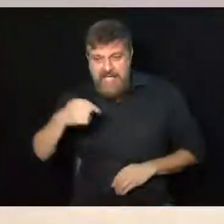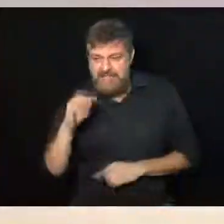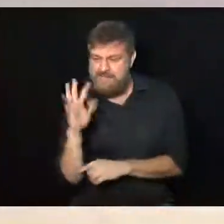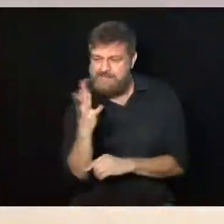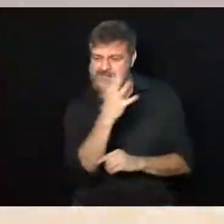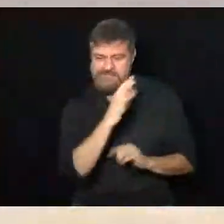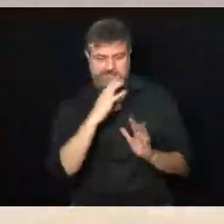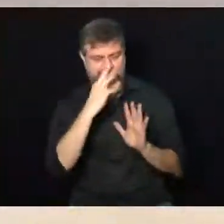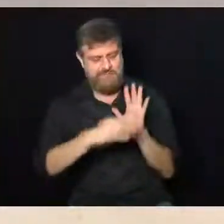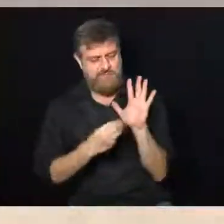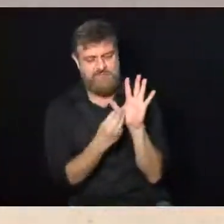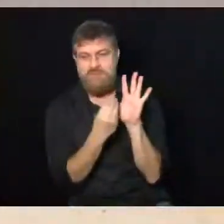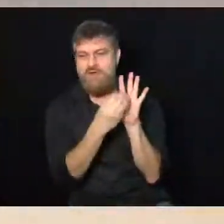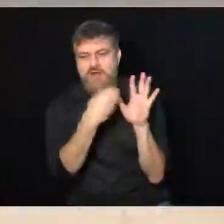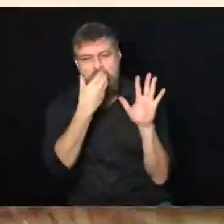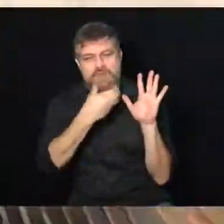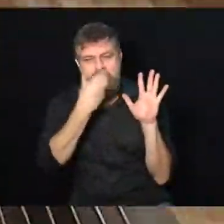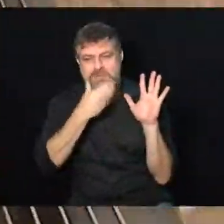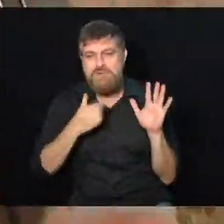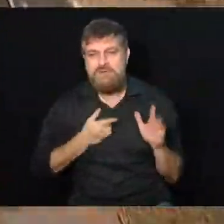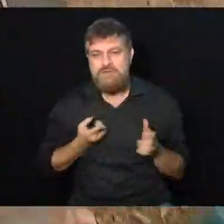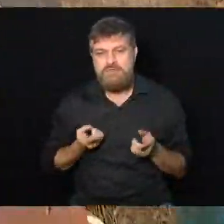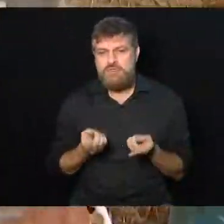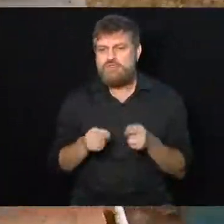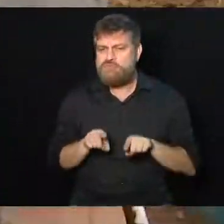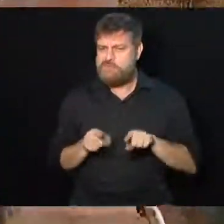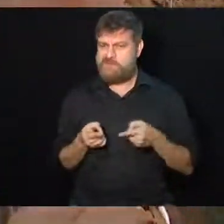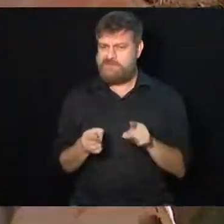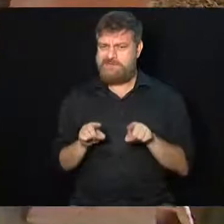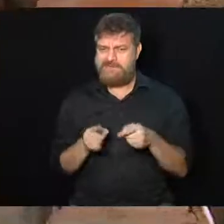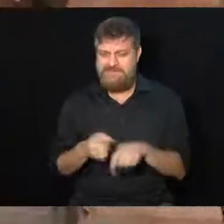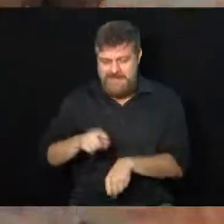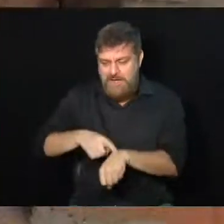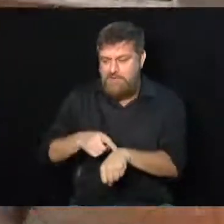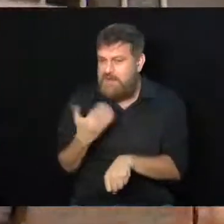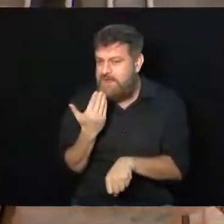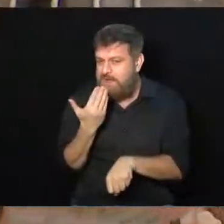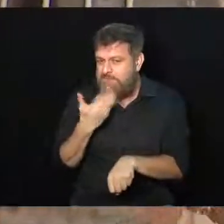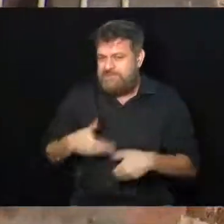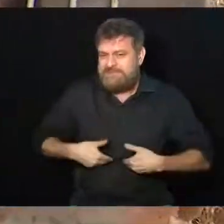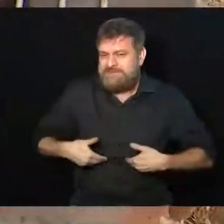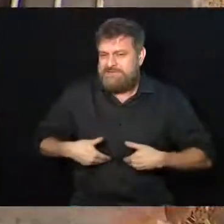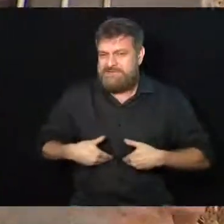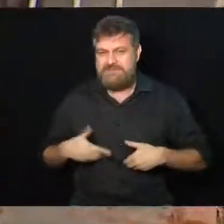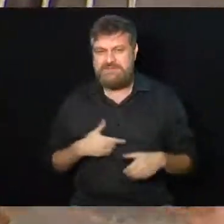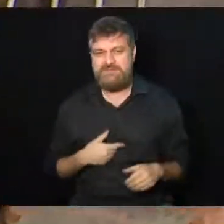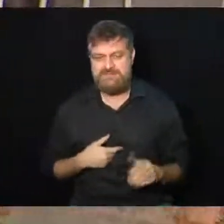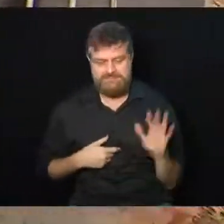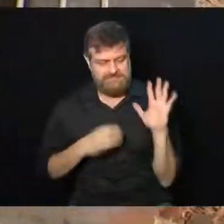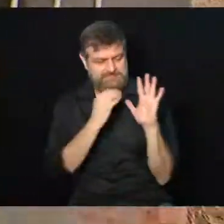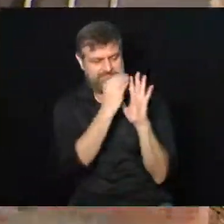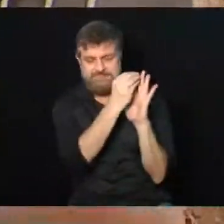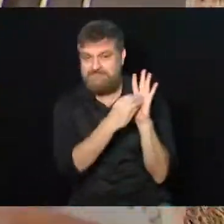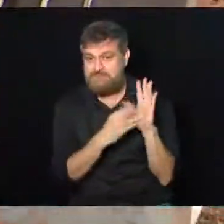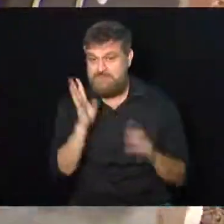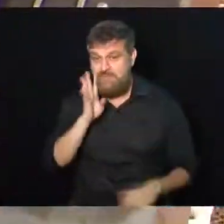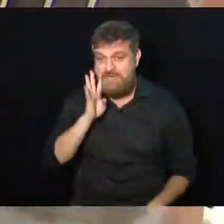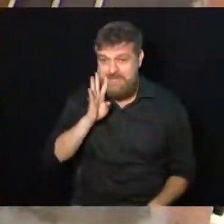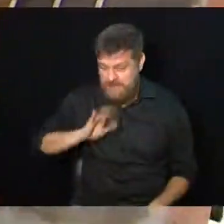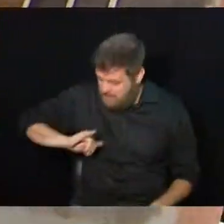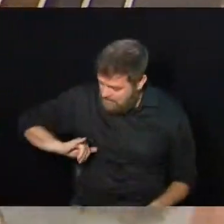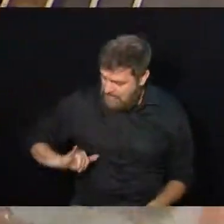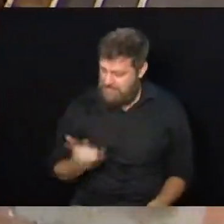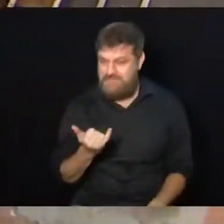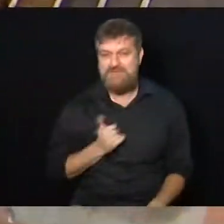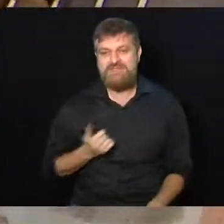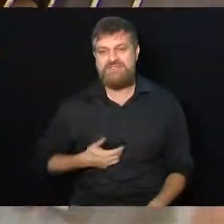conversar com o José Edinaldo, porque tem uma churrasqueira. Dá só uma olhada, a hora do almoço e tal. O pomar tem uma churrasqueira, é legal, dá já para acender aí e